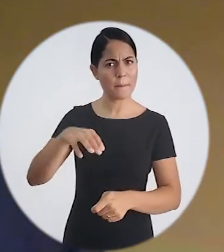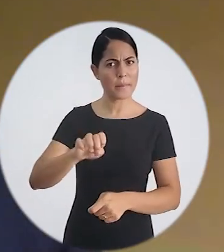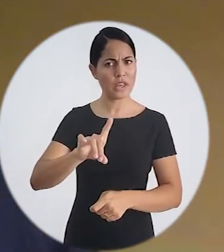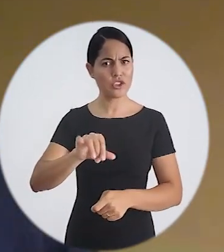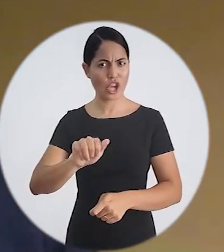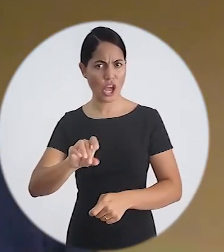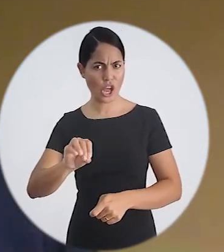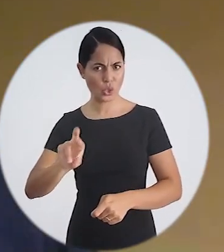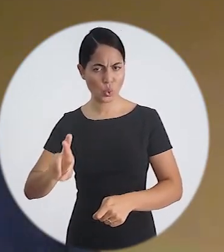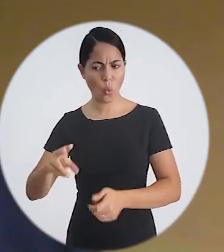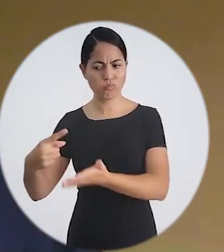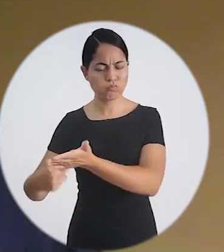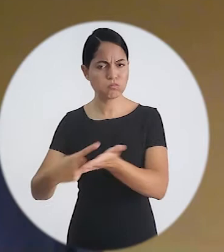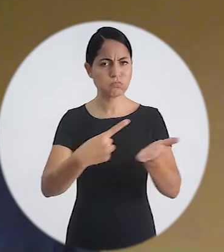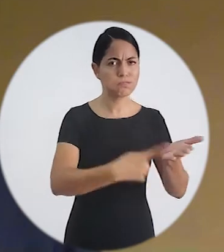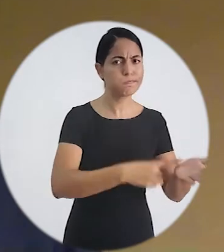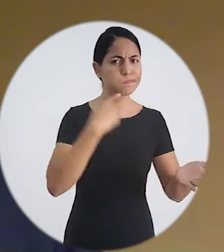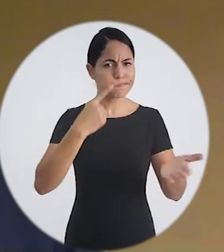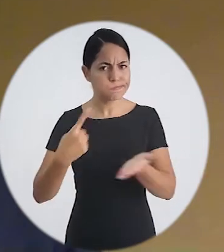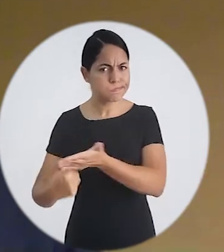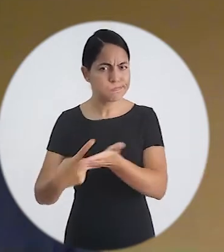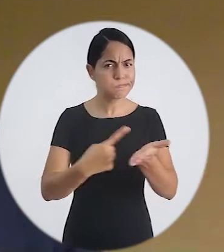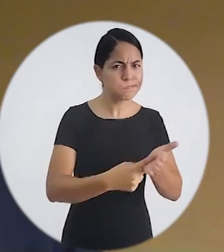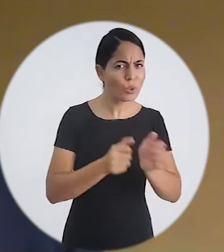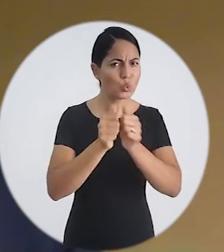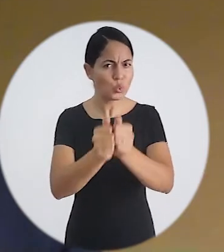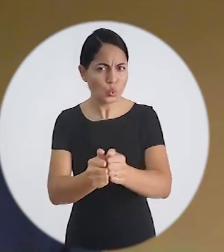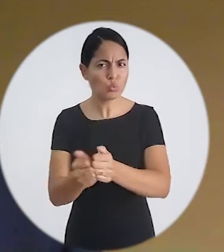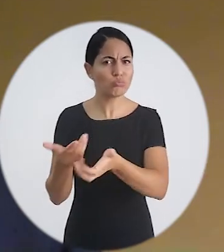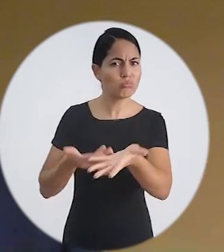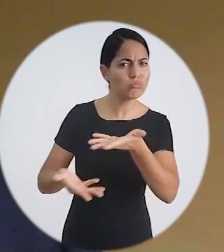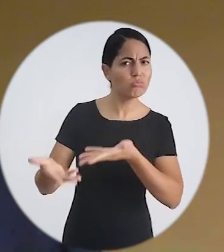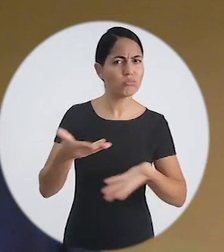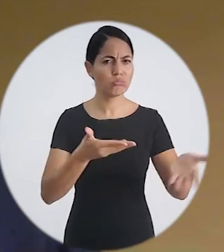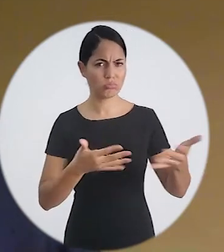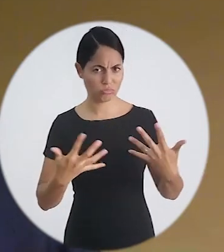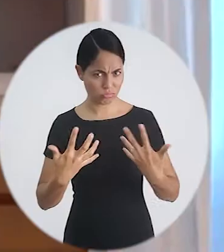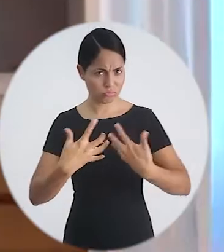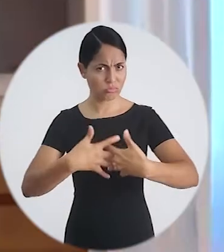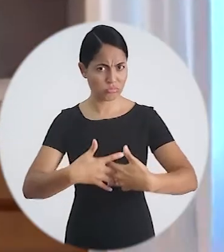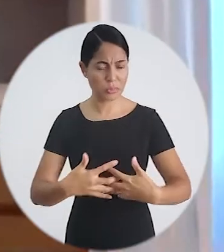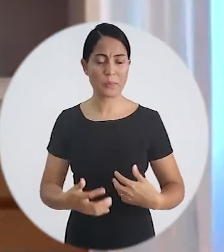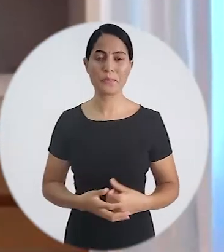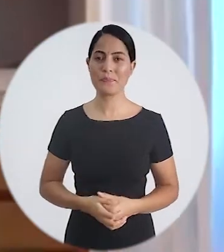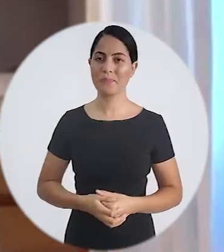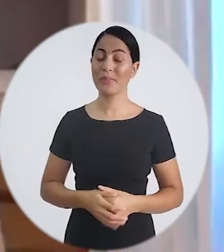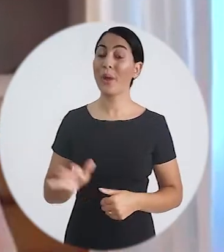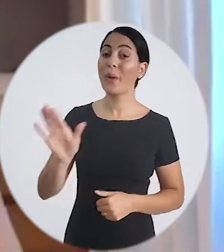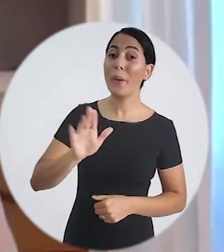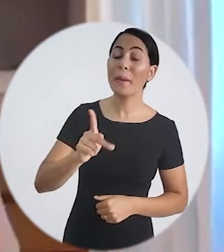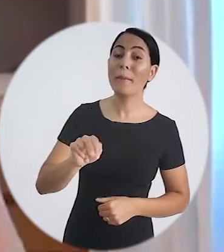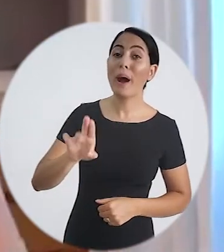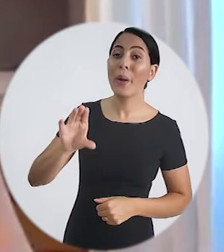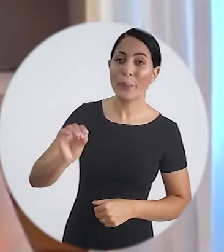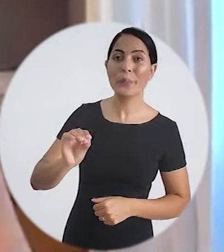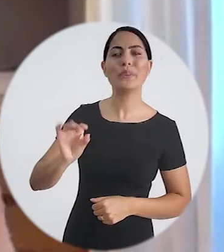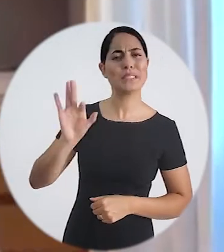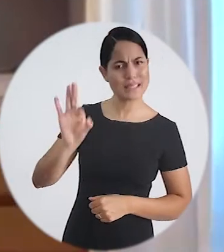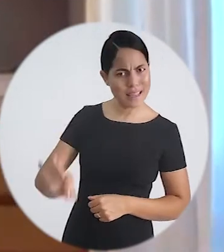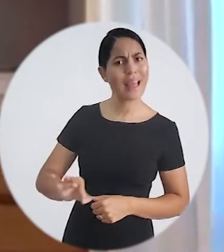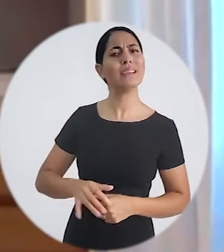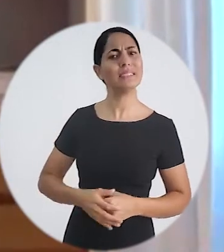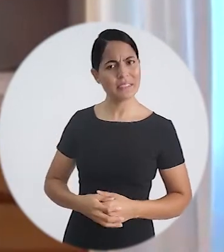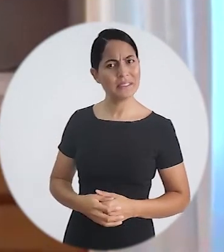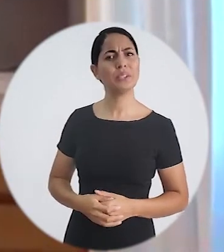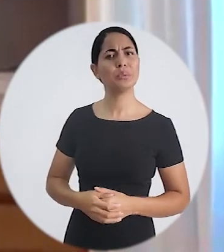entre mediadores e advogados na solução dos conflitos? Oi, Paulo. Então, certamente, é